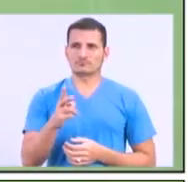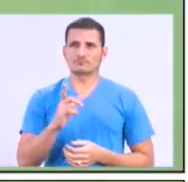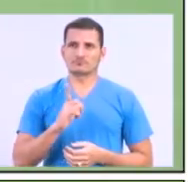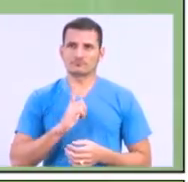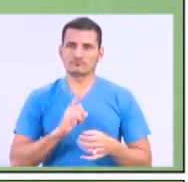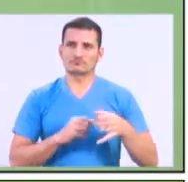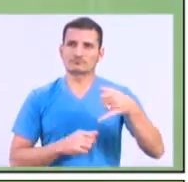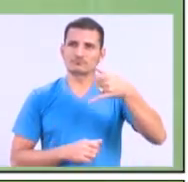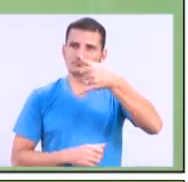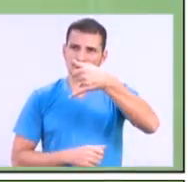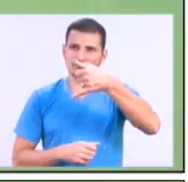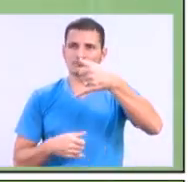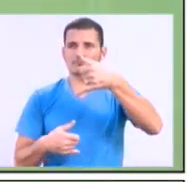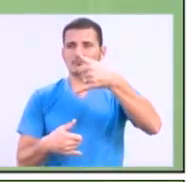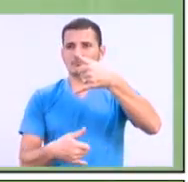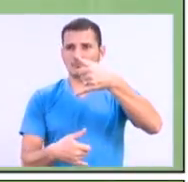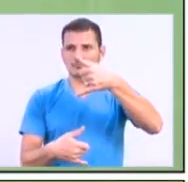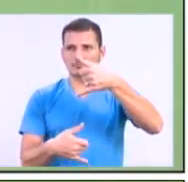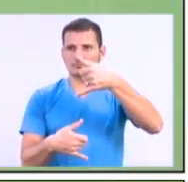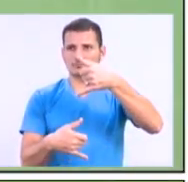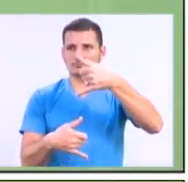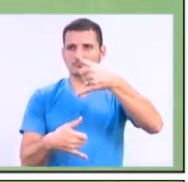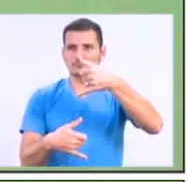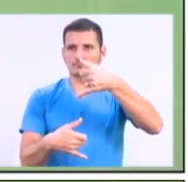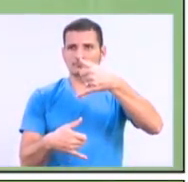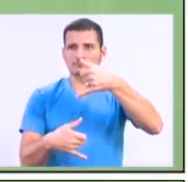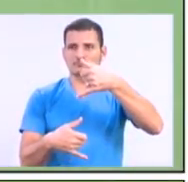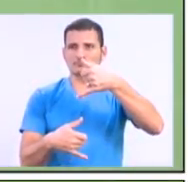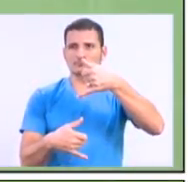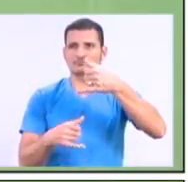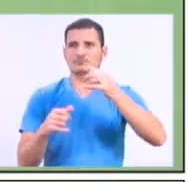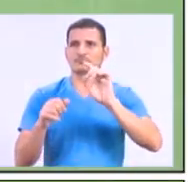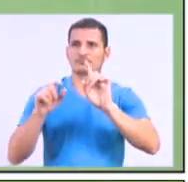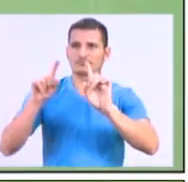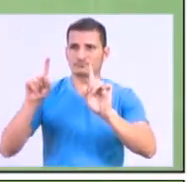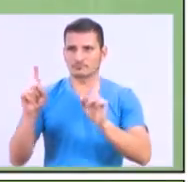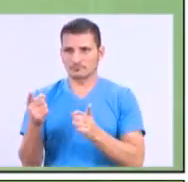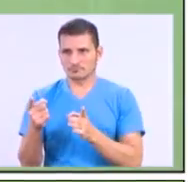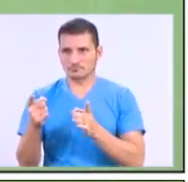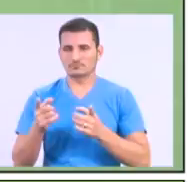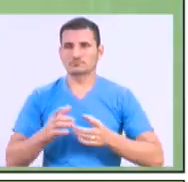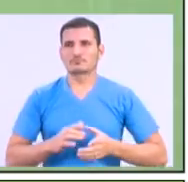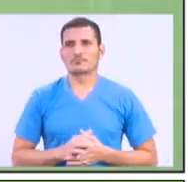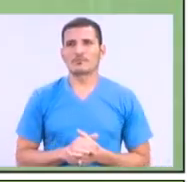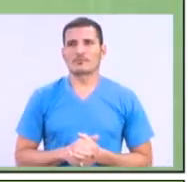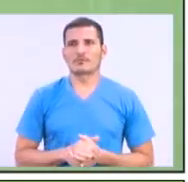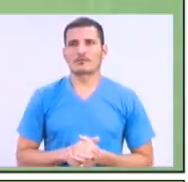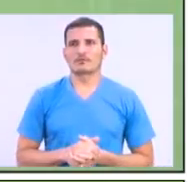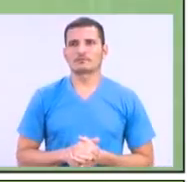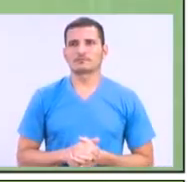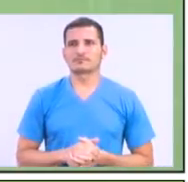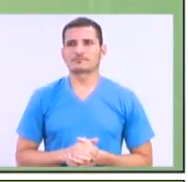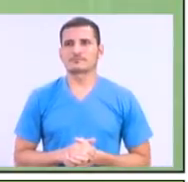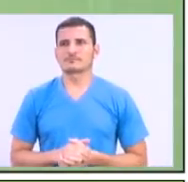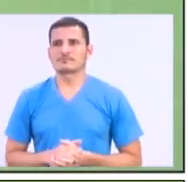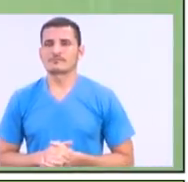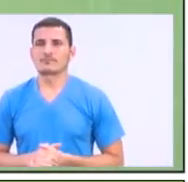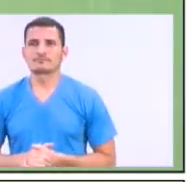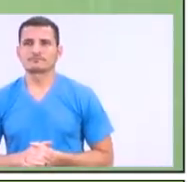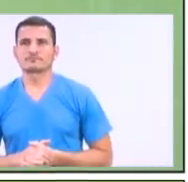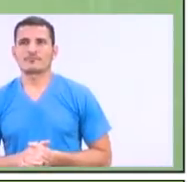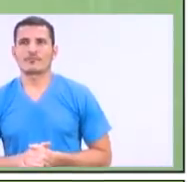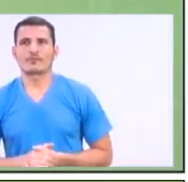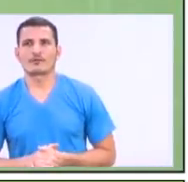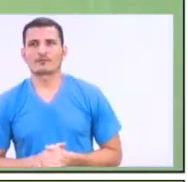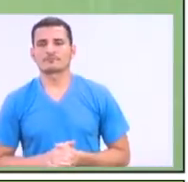tem que ser fechada, todo parênteses aberto tem que ser fechado também, certo? Dentro da segunda condição, nós temos uma lista